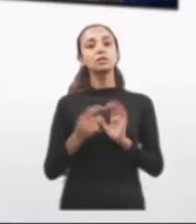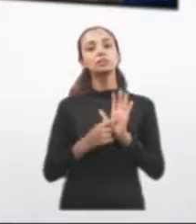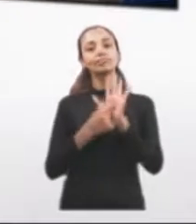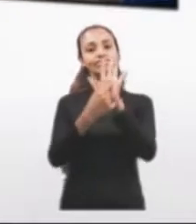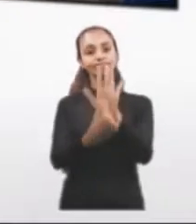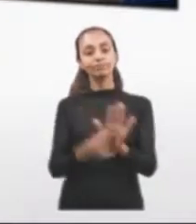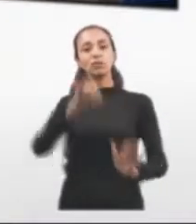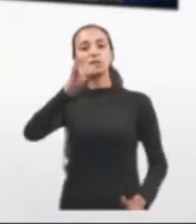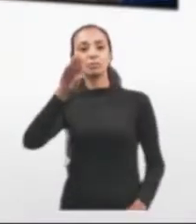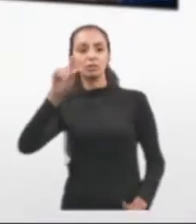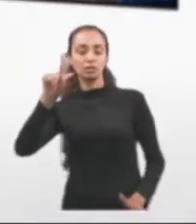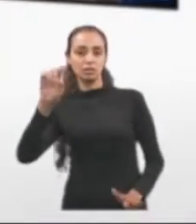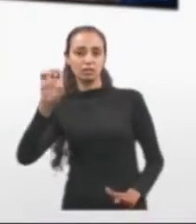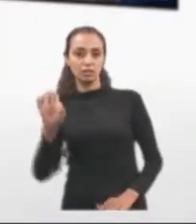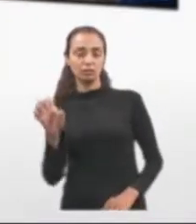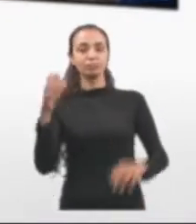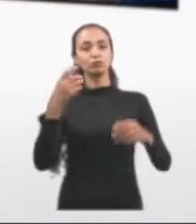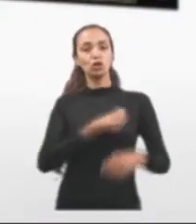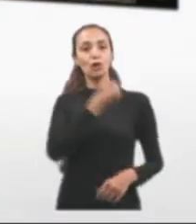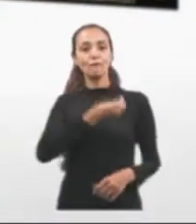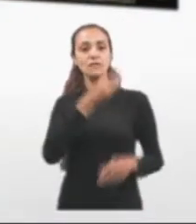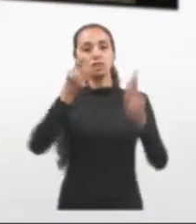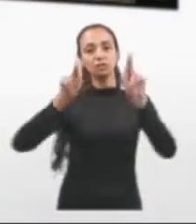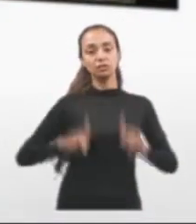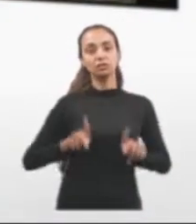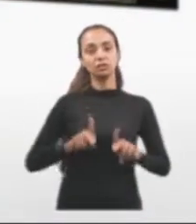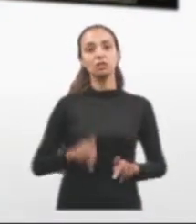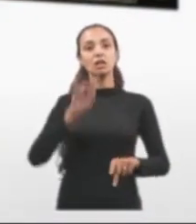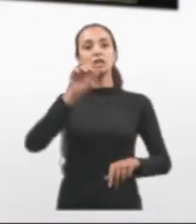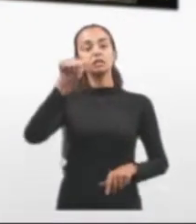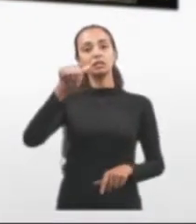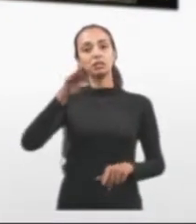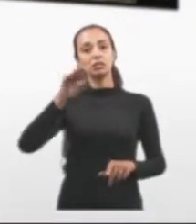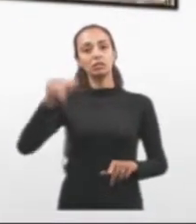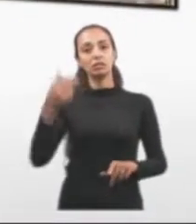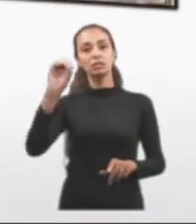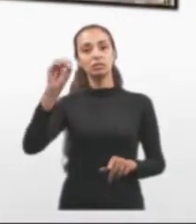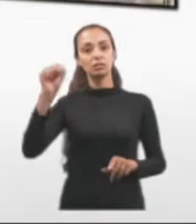De acordo com o IBGE, a expectativa de vida do brasileiro atingiu